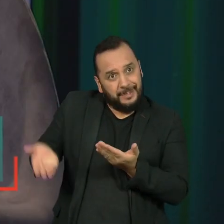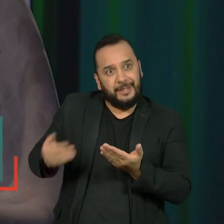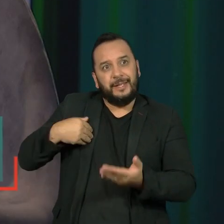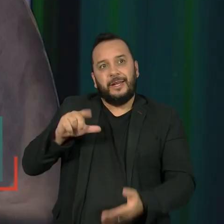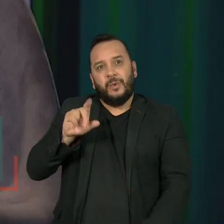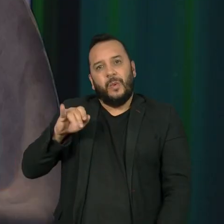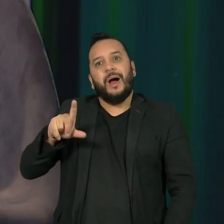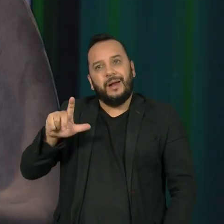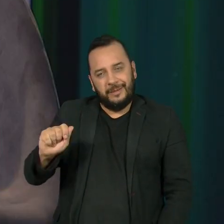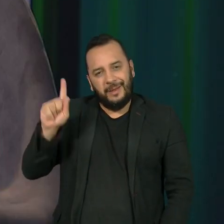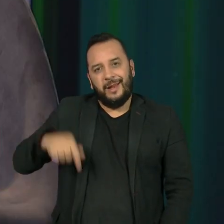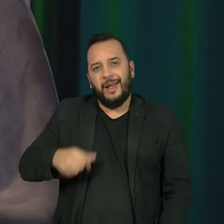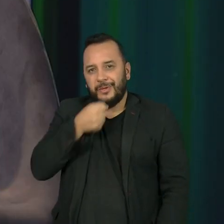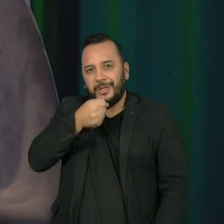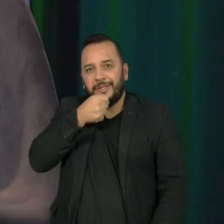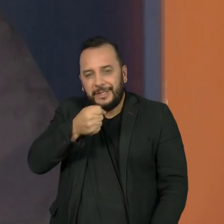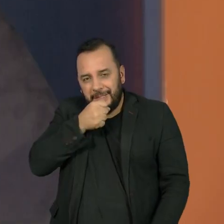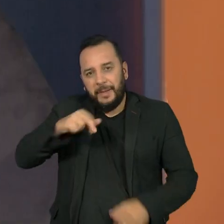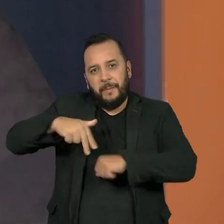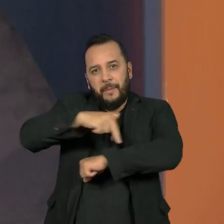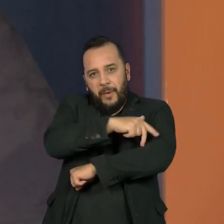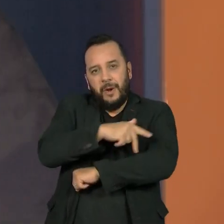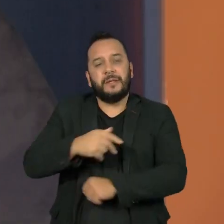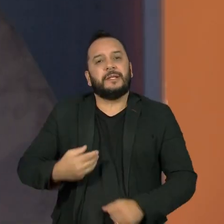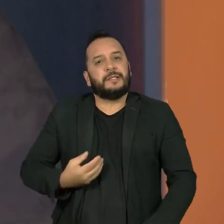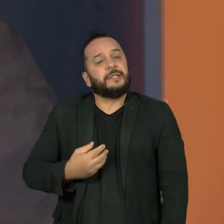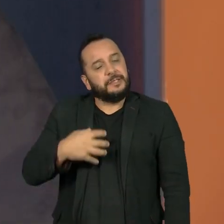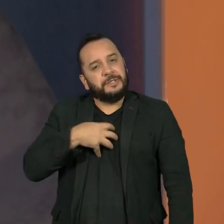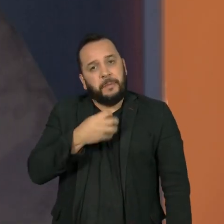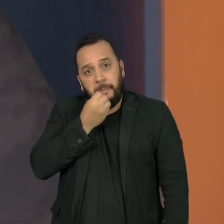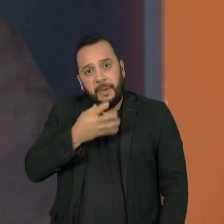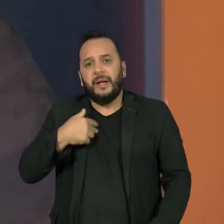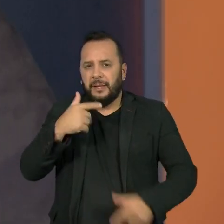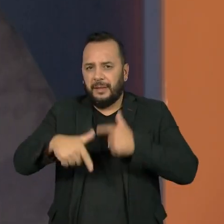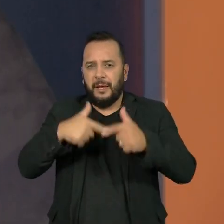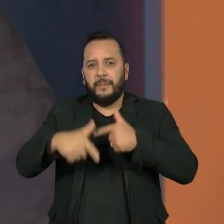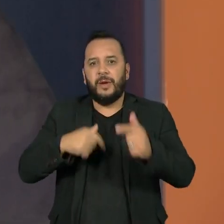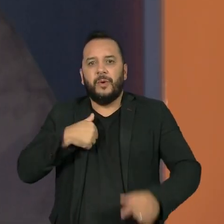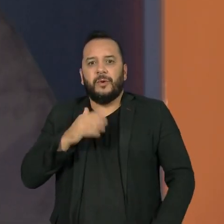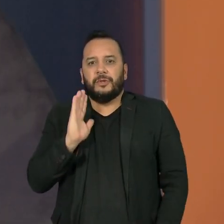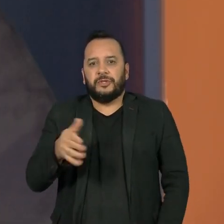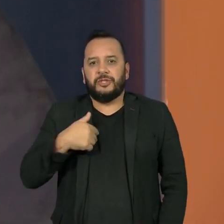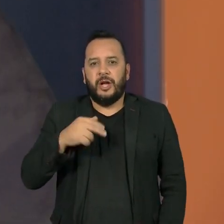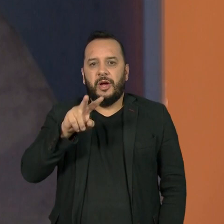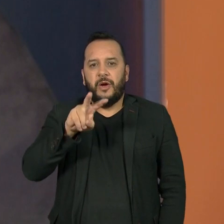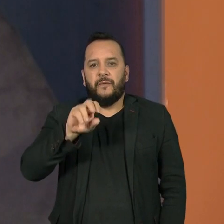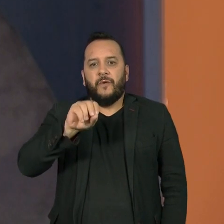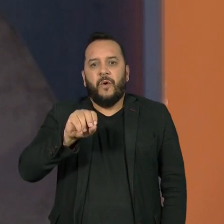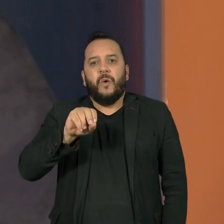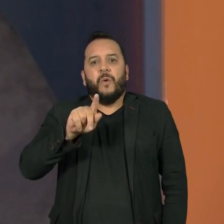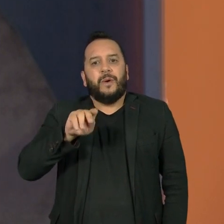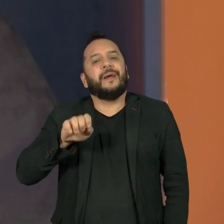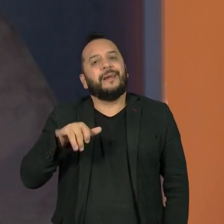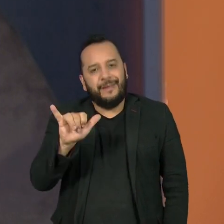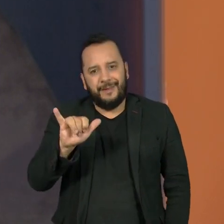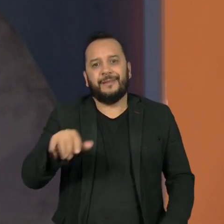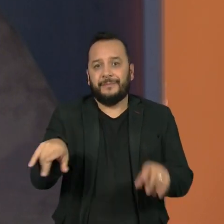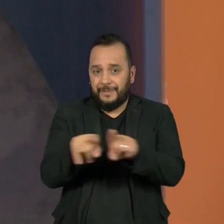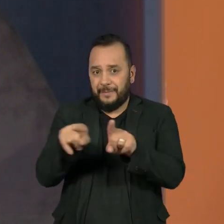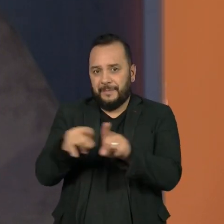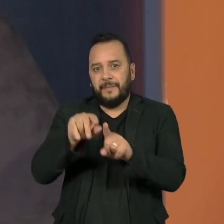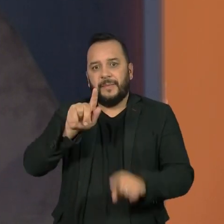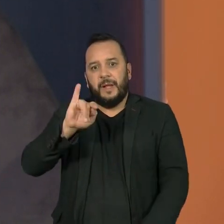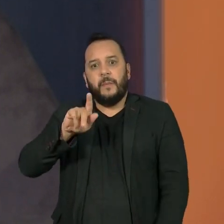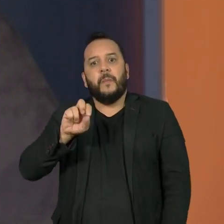moda, beleza e bem-estar, já atuou em revistas como Vogue e Glamour e apresenta o podcast O Corre Delas.